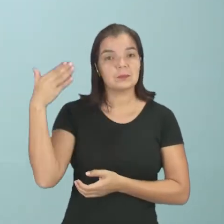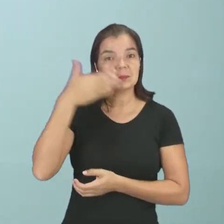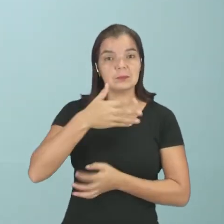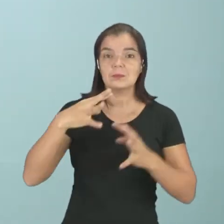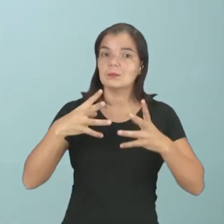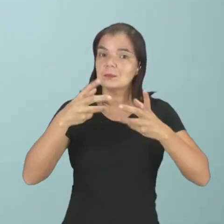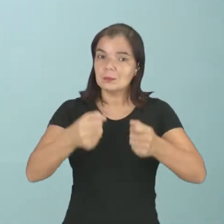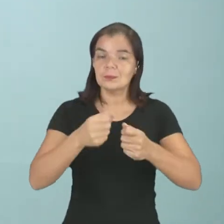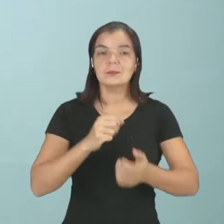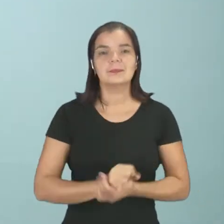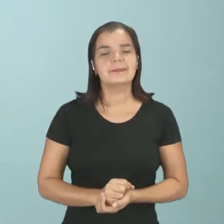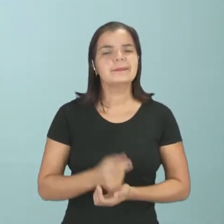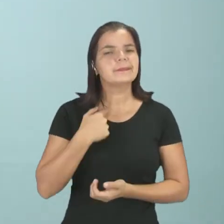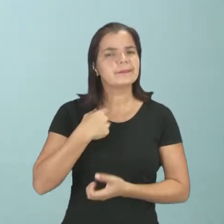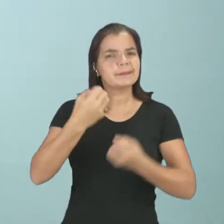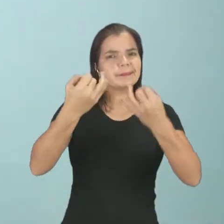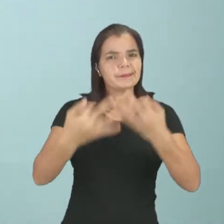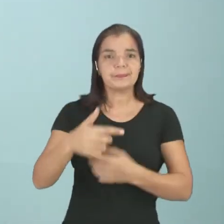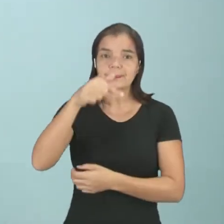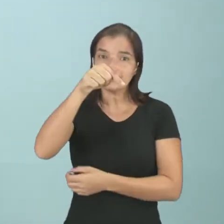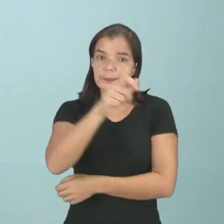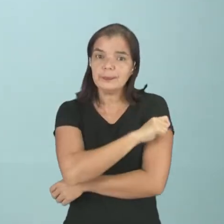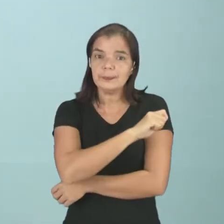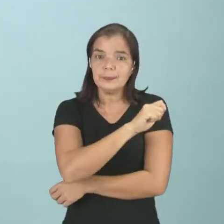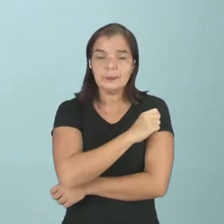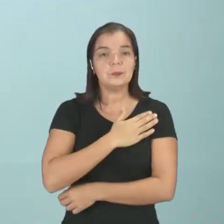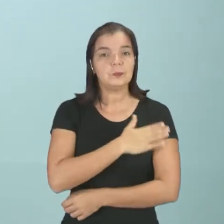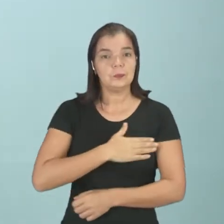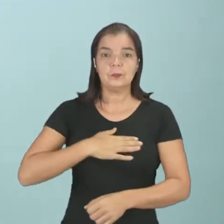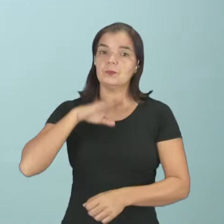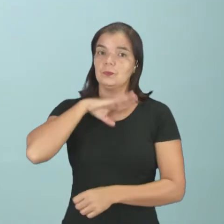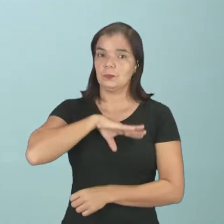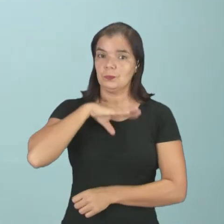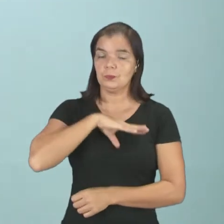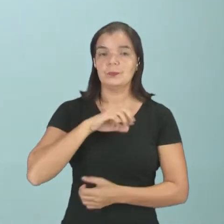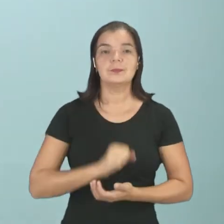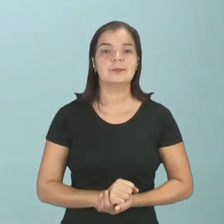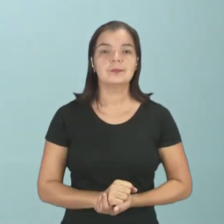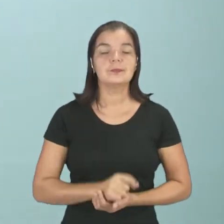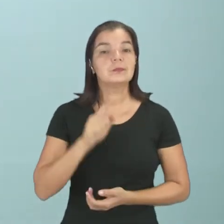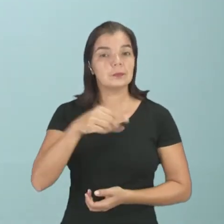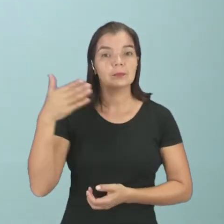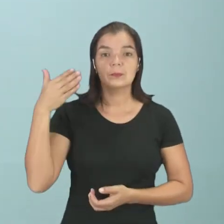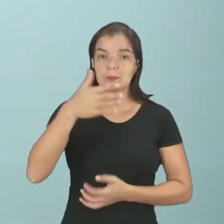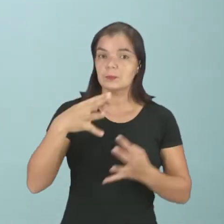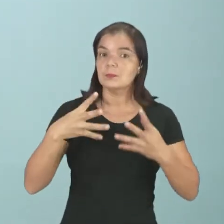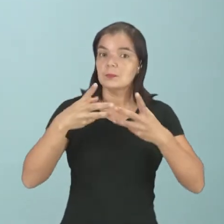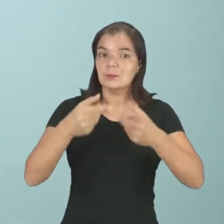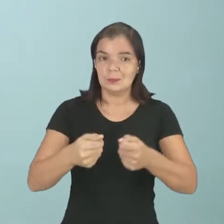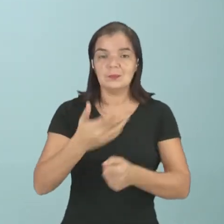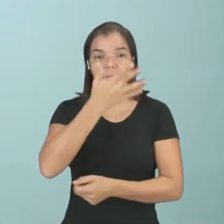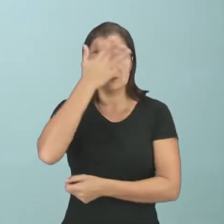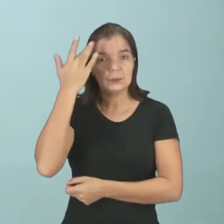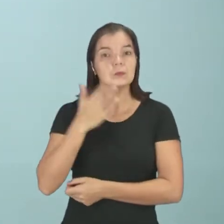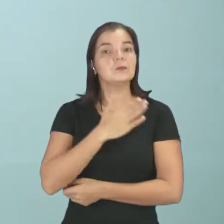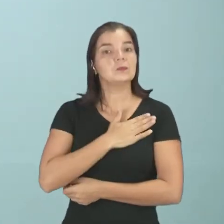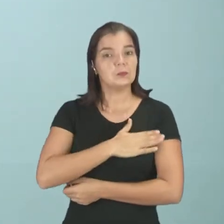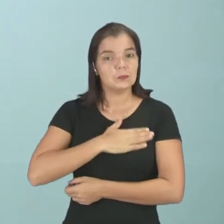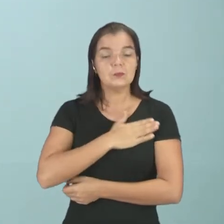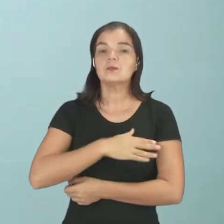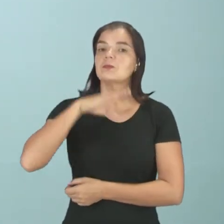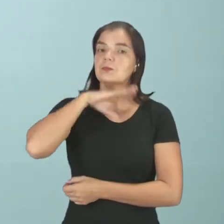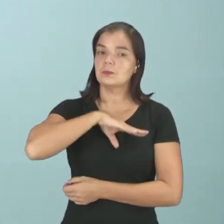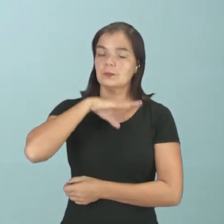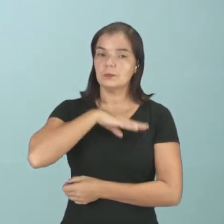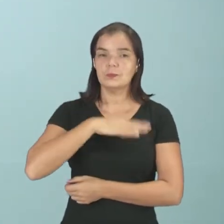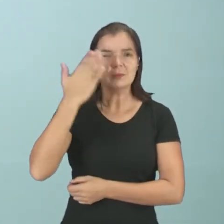frequências absolutas. Então, digamos que 7 alunos gostam de português. É a frequência absoluta das pessoas que gostam de